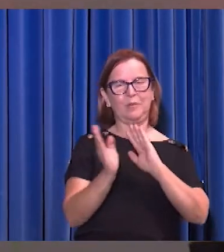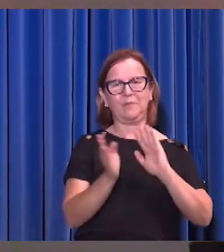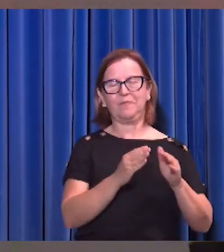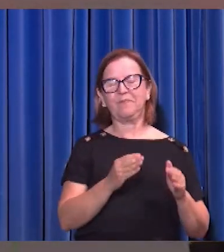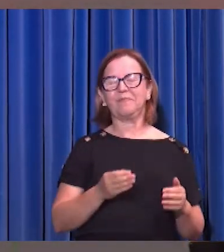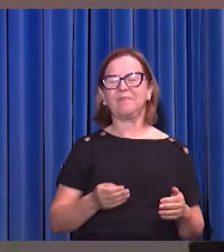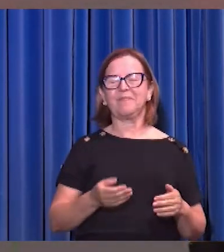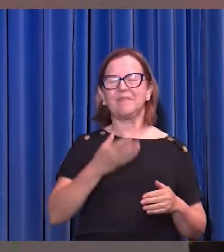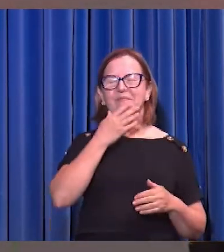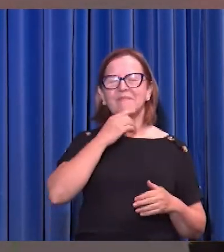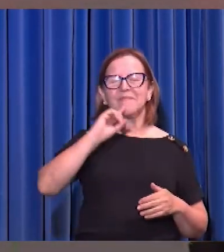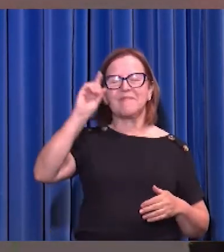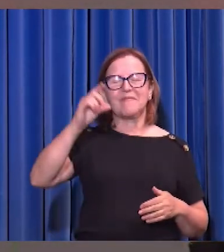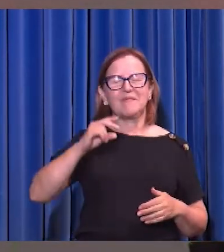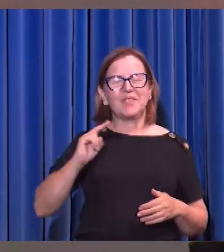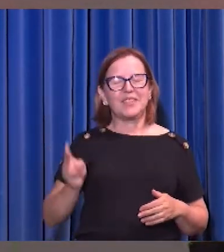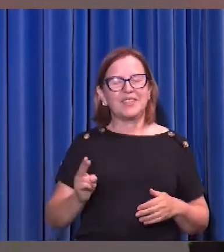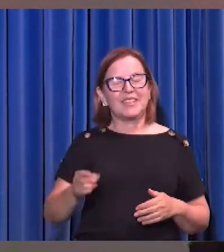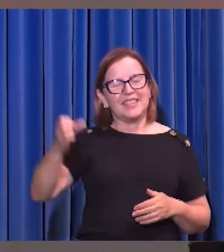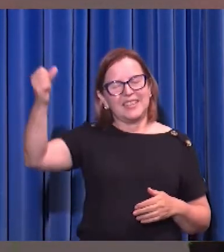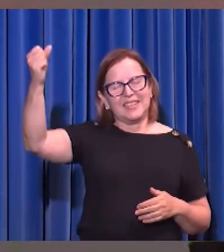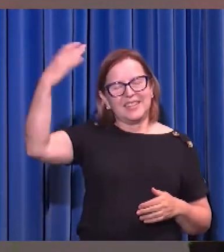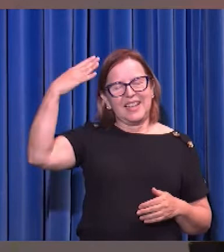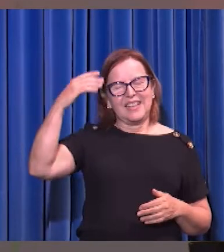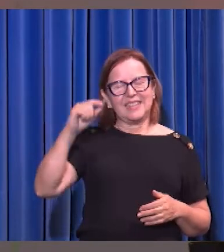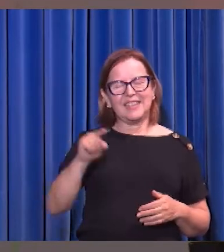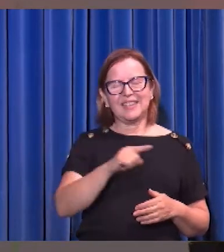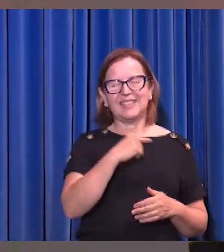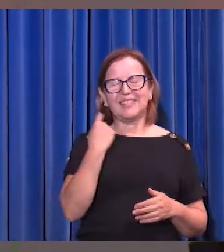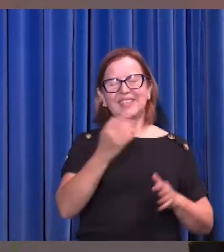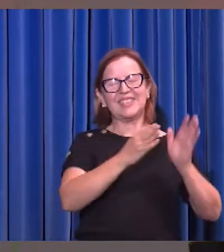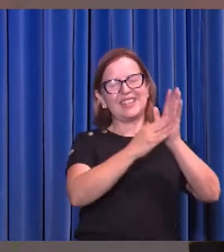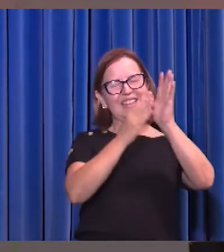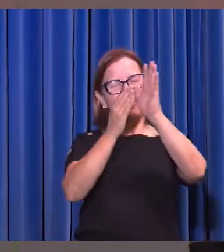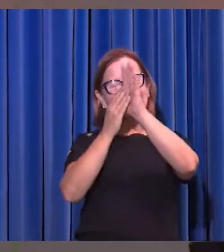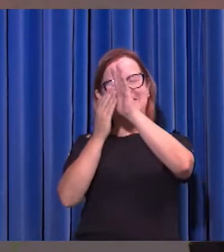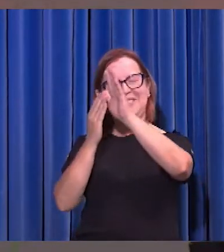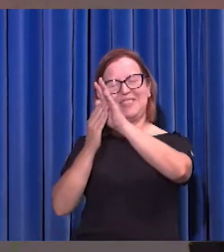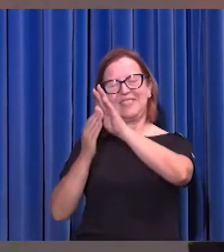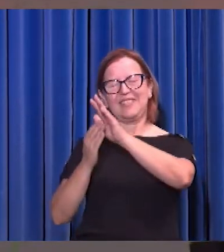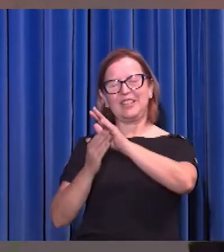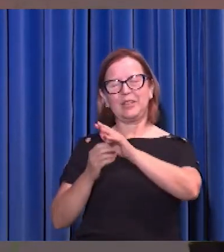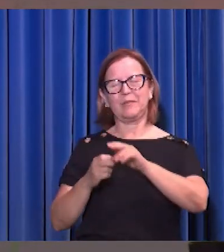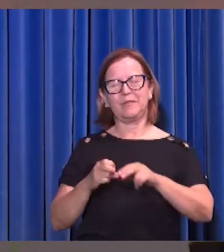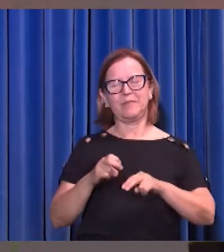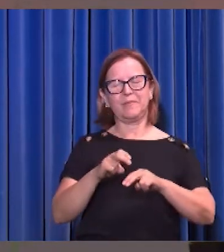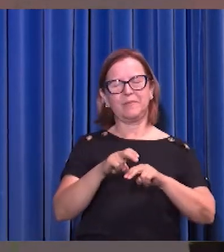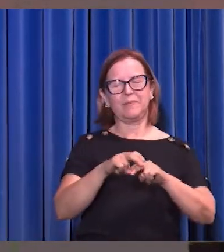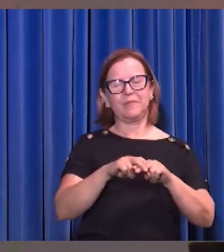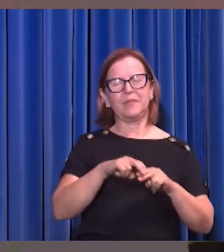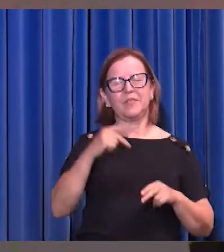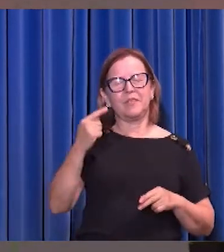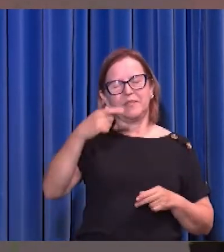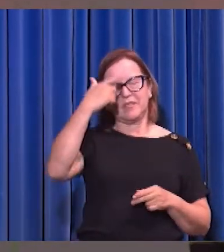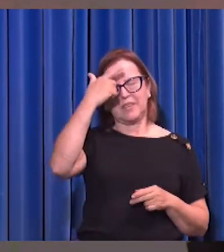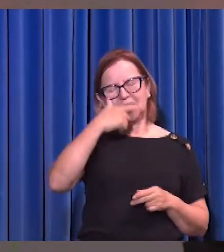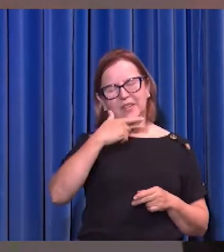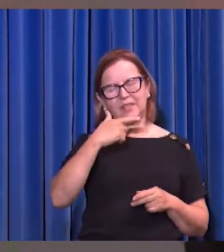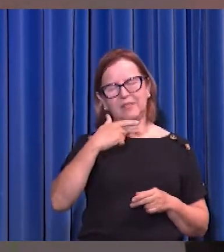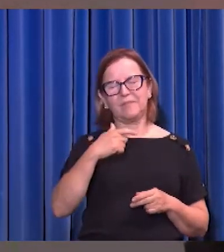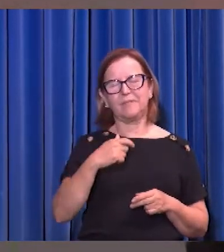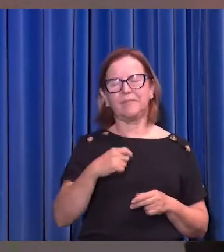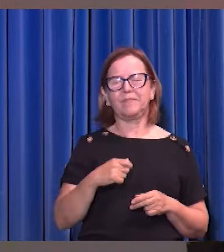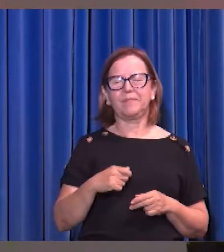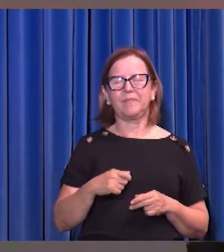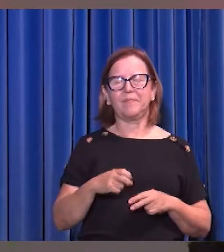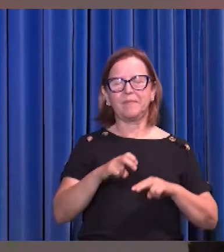Pai de infinita graça, nós te louvamos pelo que tu és, pela pessoa